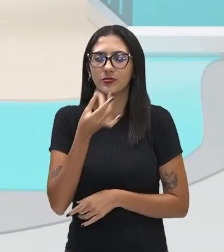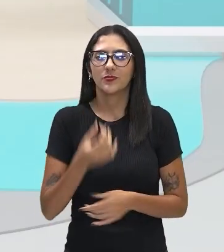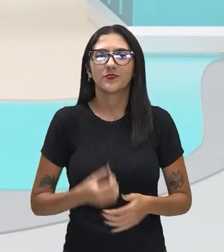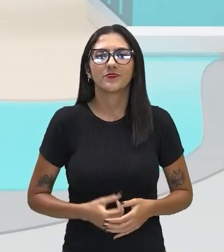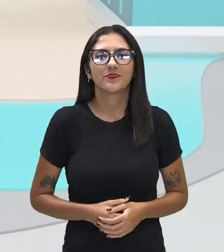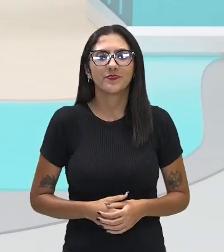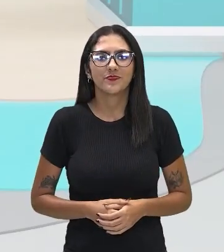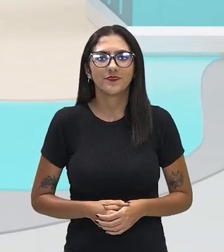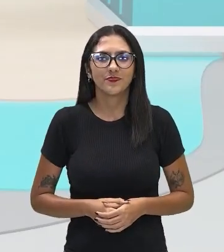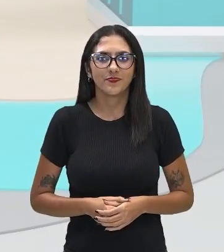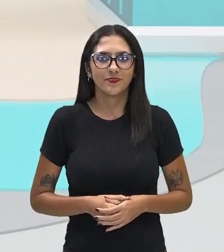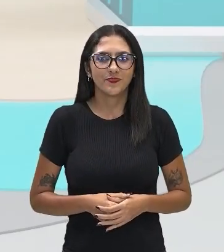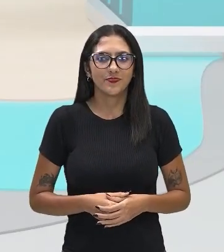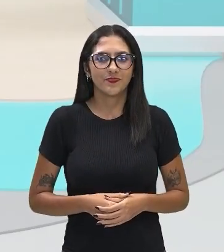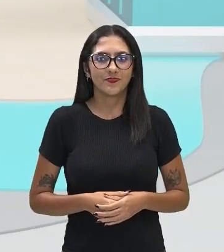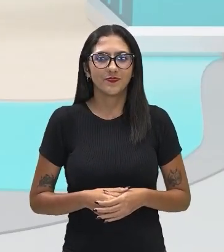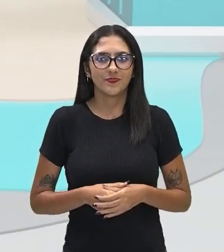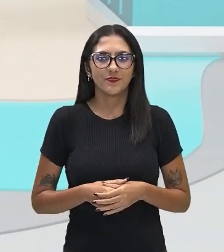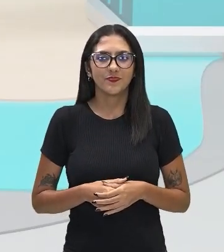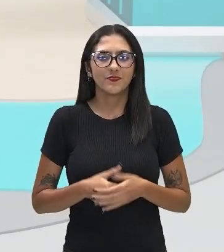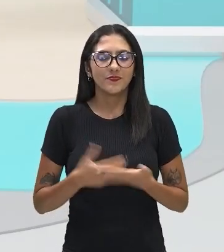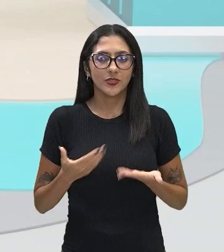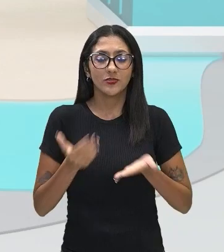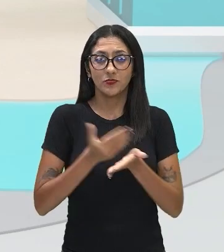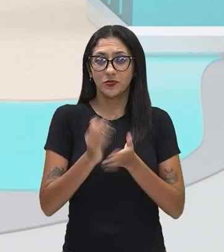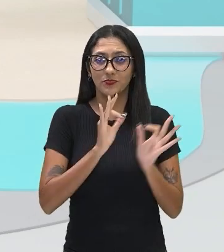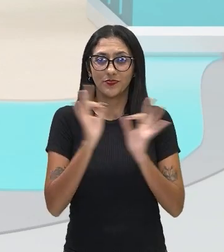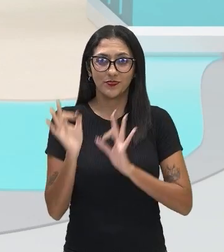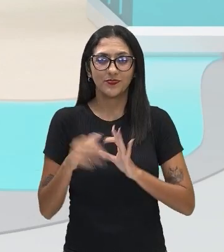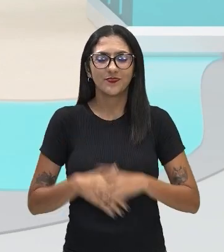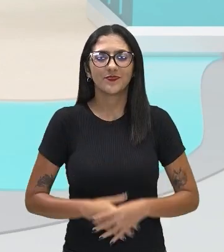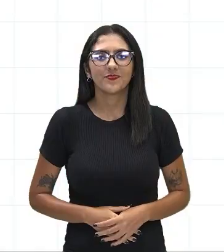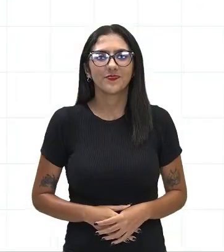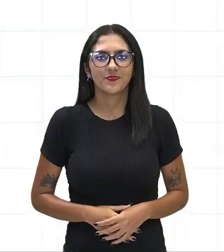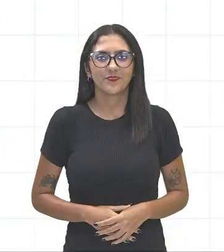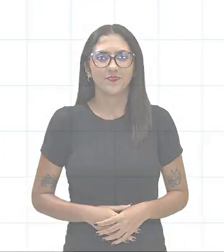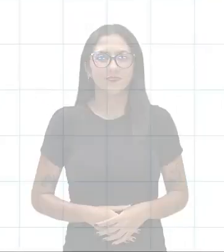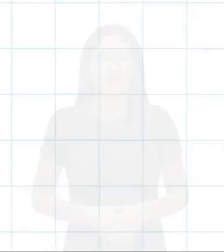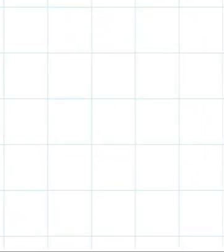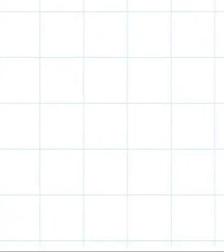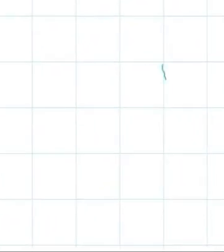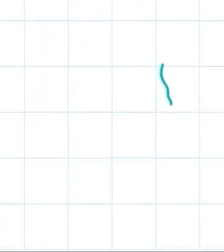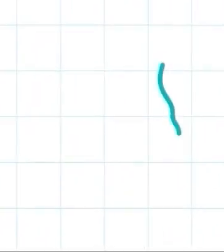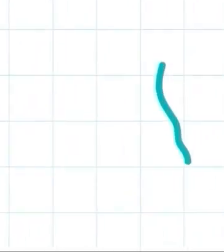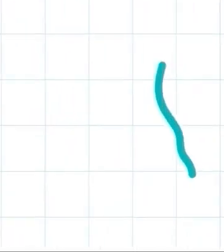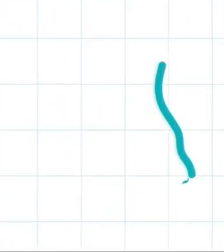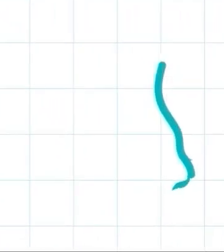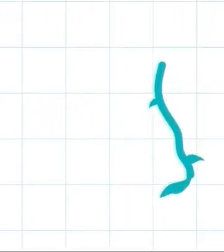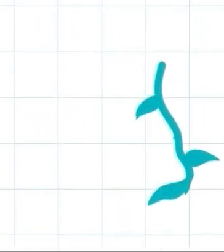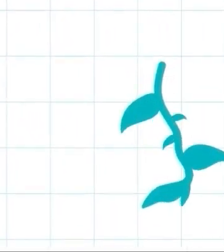críticos. Então, vamos para a nossa aula de hoje.